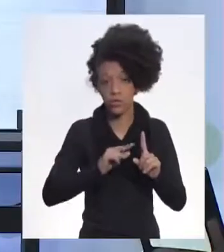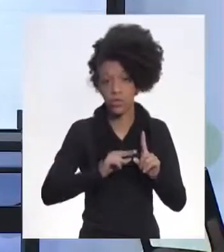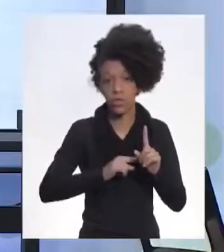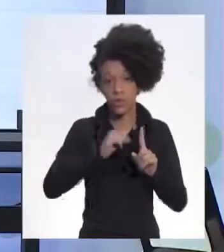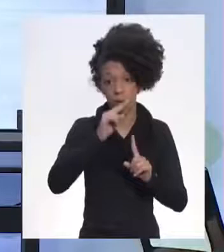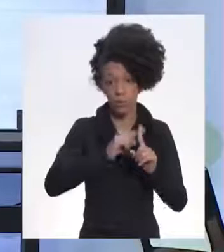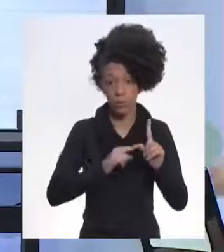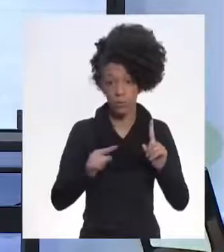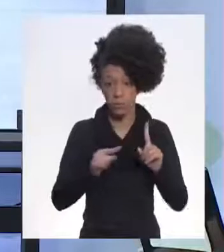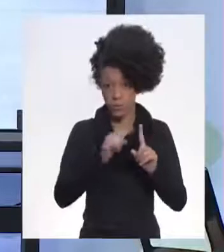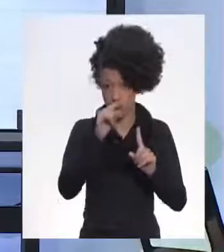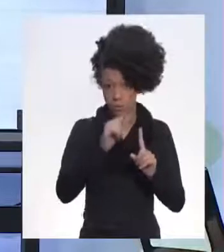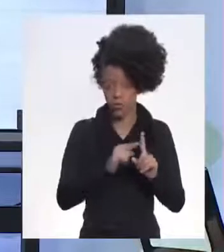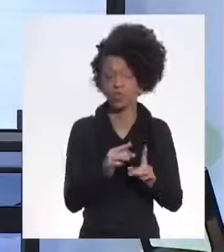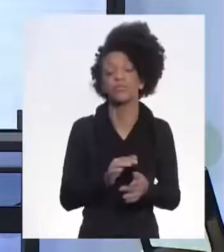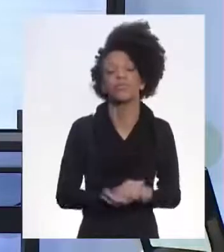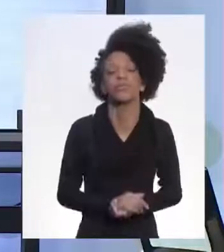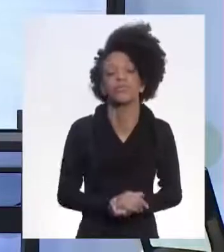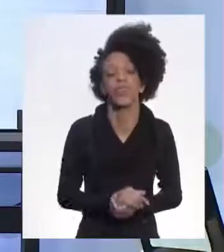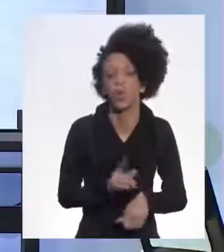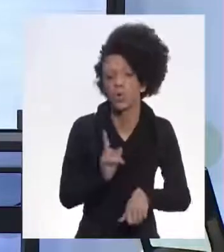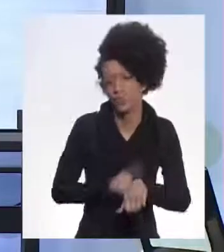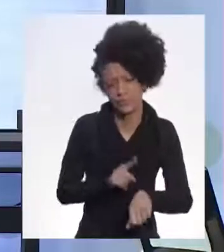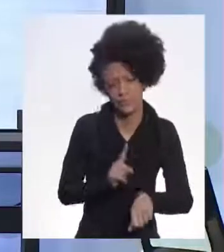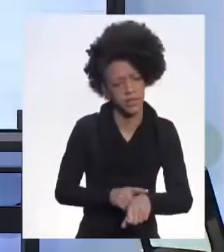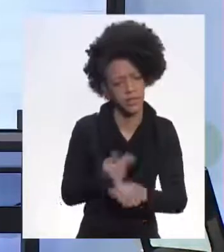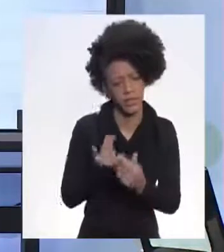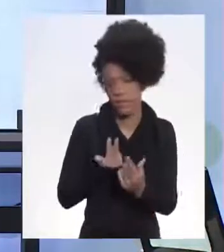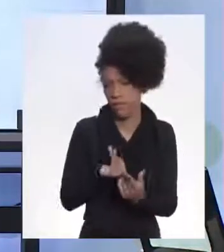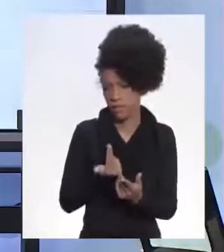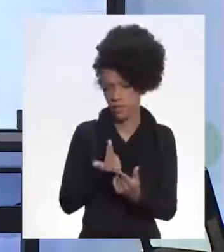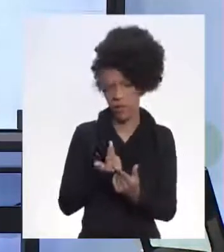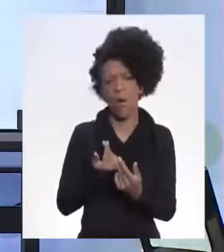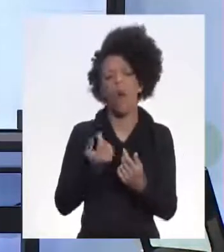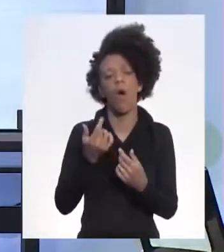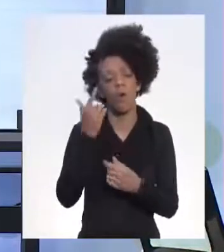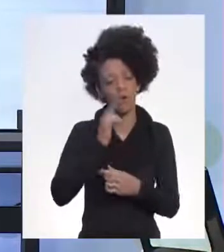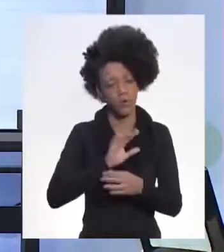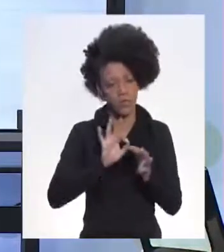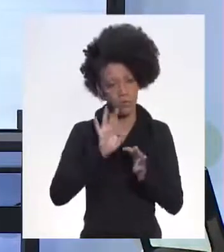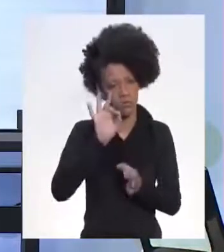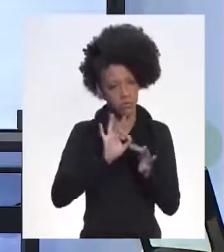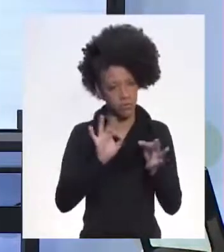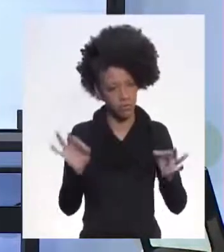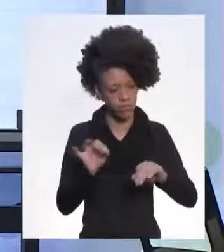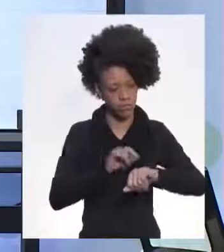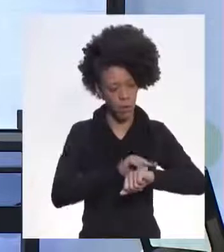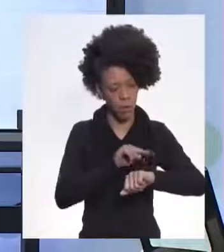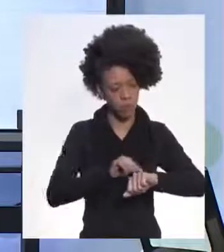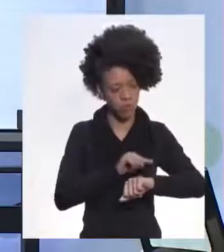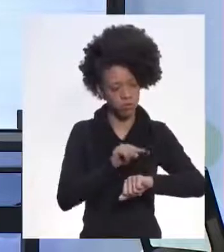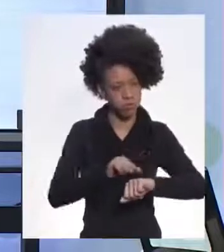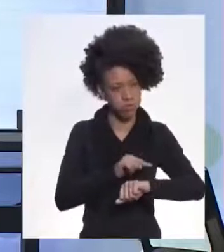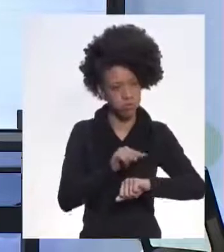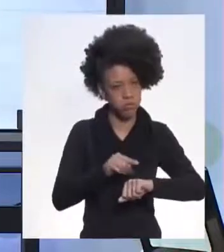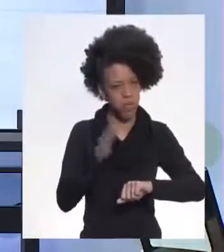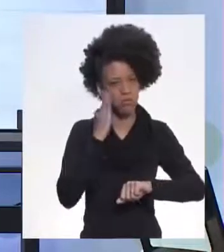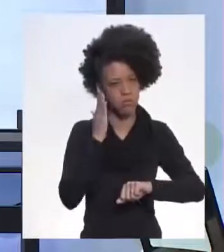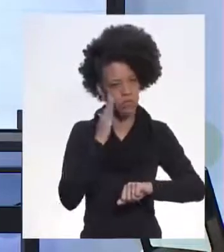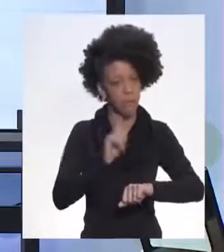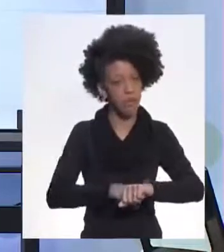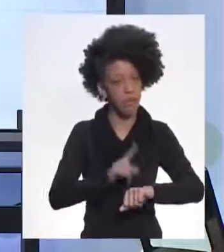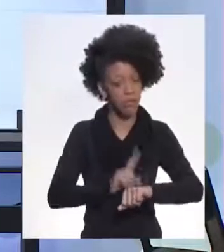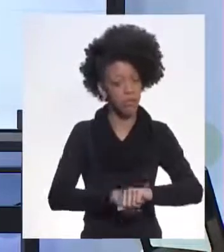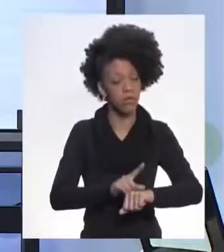né, nós temos relacionado. O tempo é a mesma ideia, eu consigo medir ali, eu consigo cronometrar, eu consigo saber o